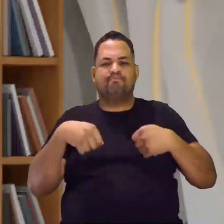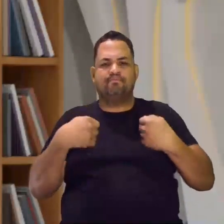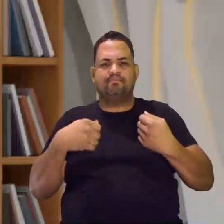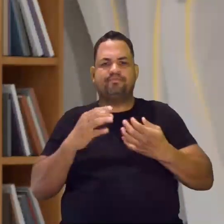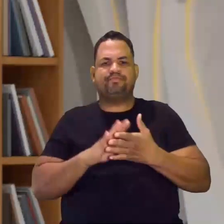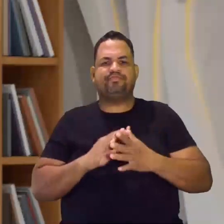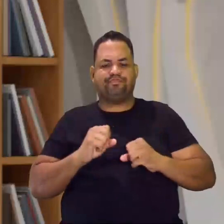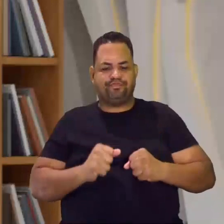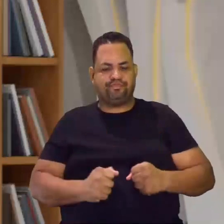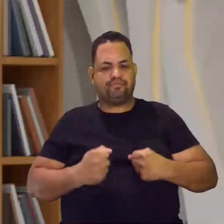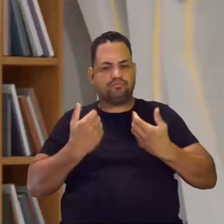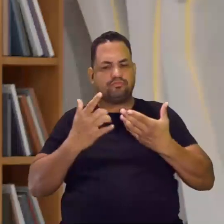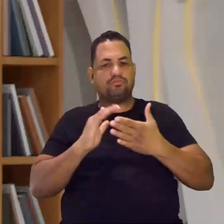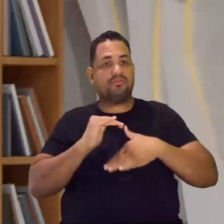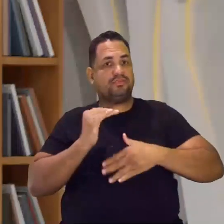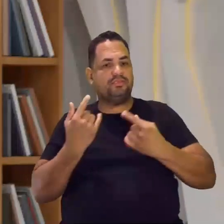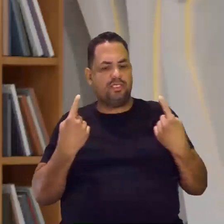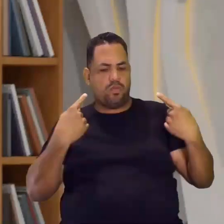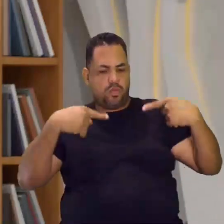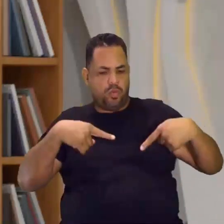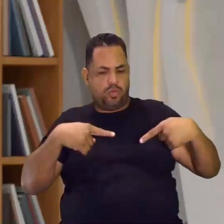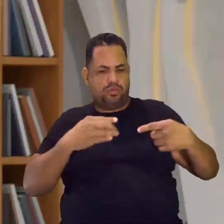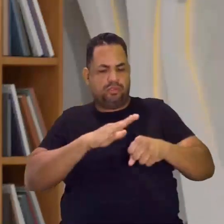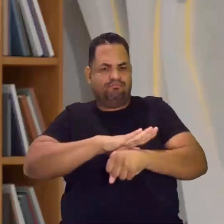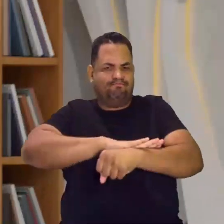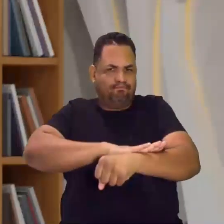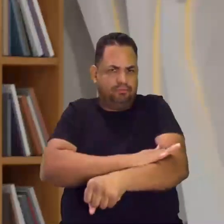uma postura antirracista